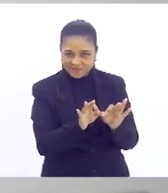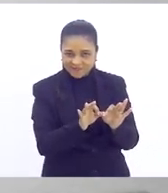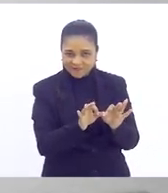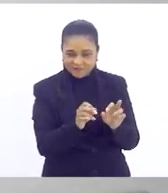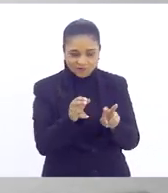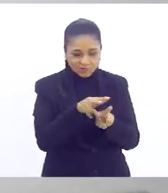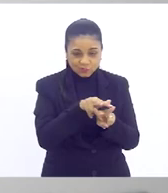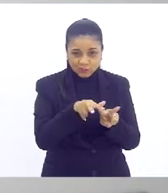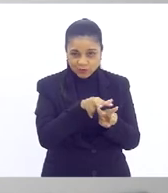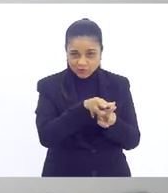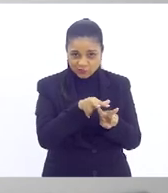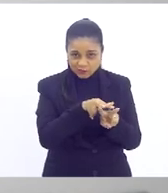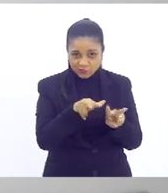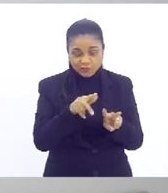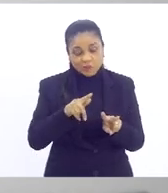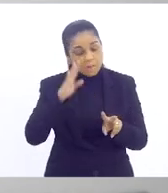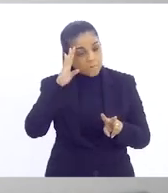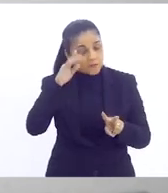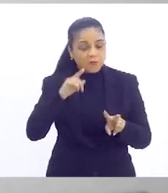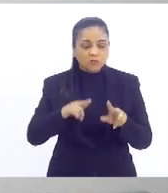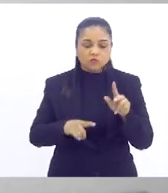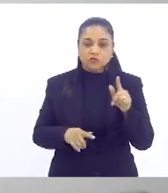o geógrafo